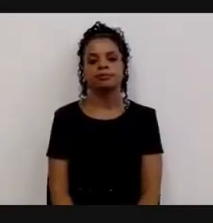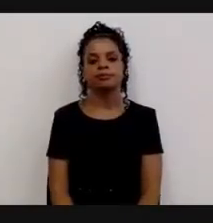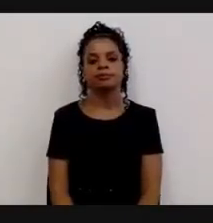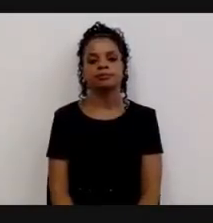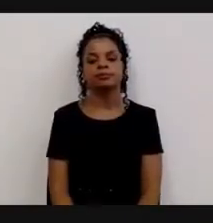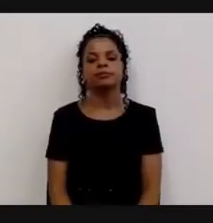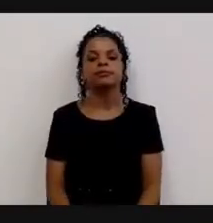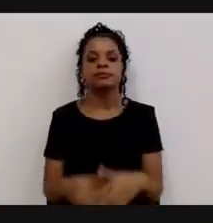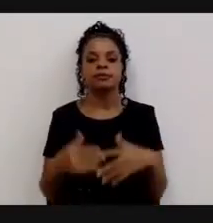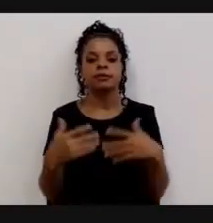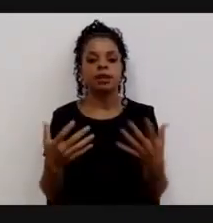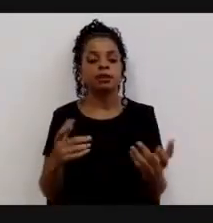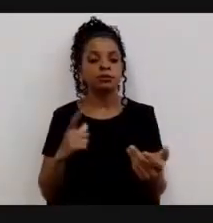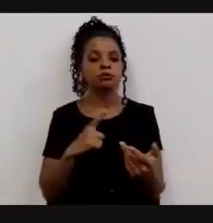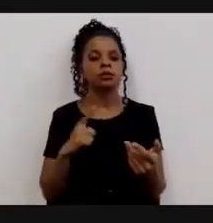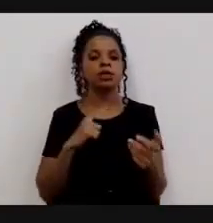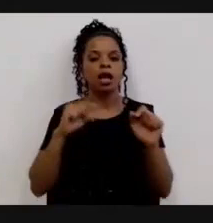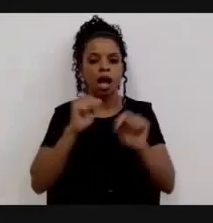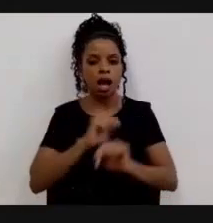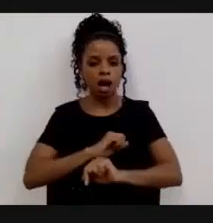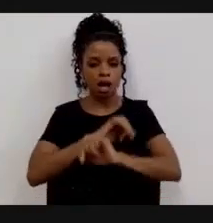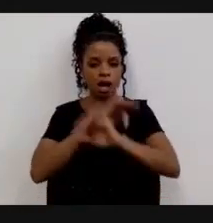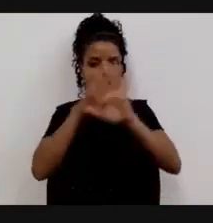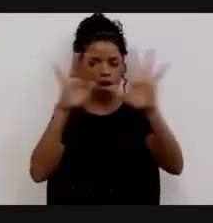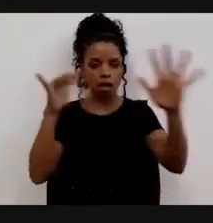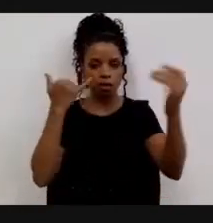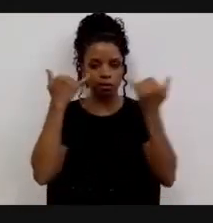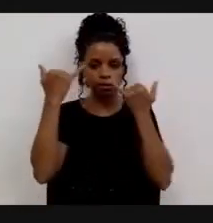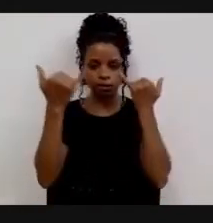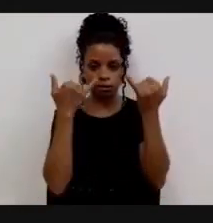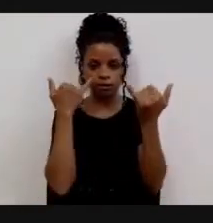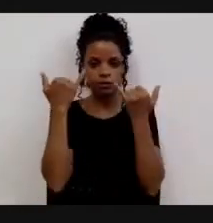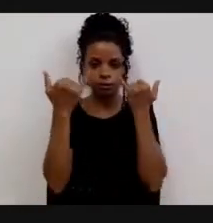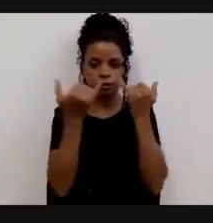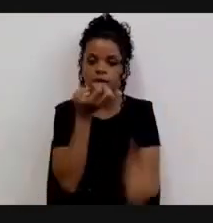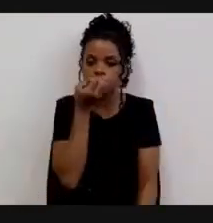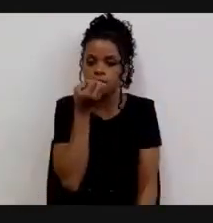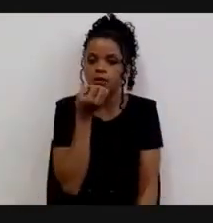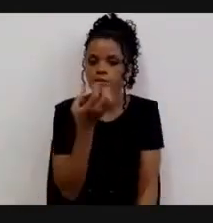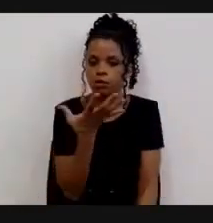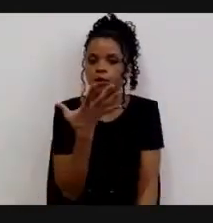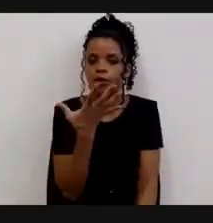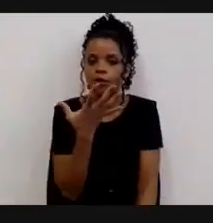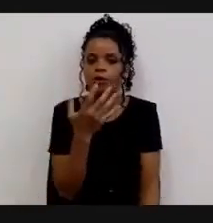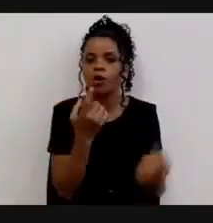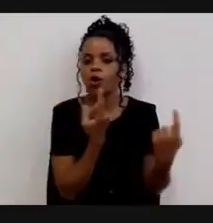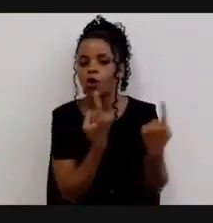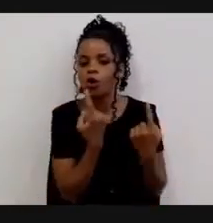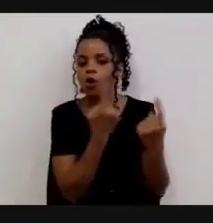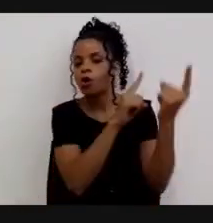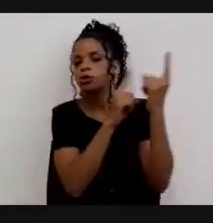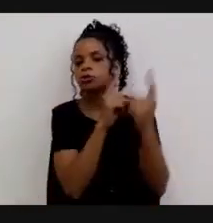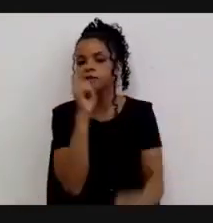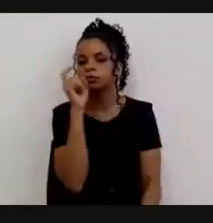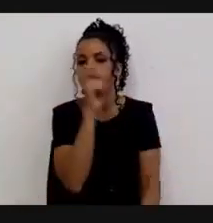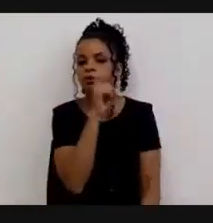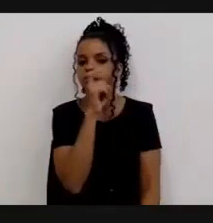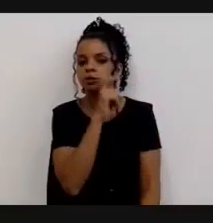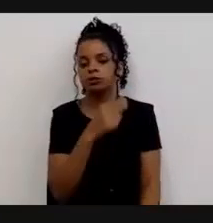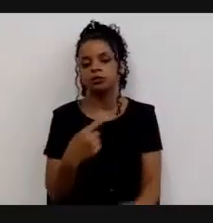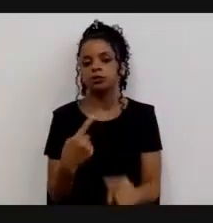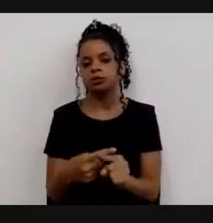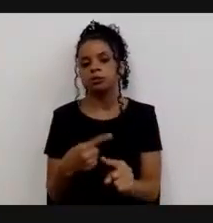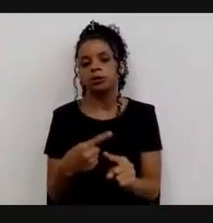A transparência também é uma arma, né, contra a desinformação, não é? Porque quando perguntam qualquer coisa